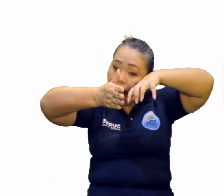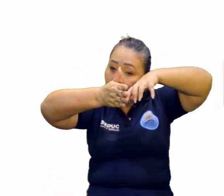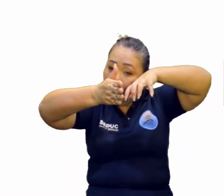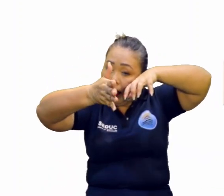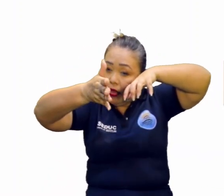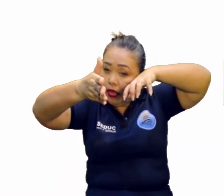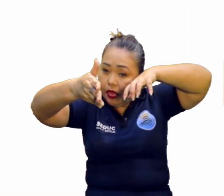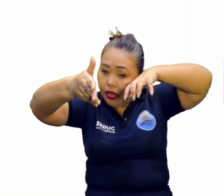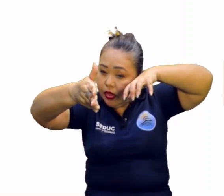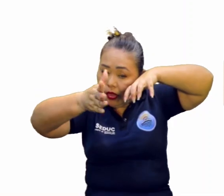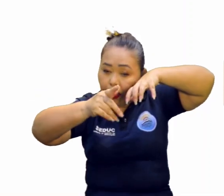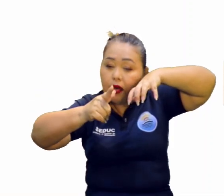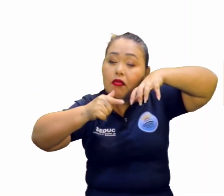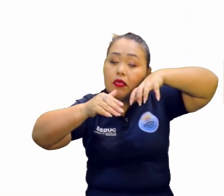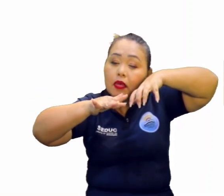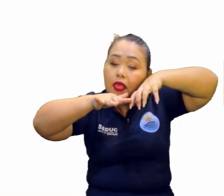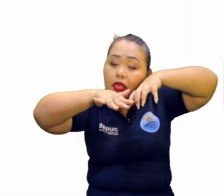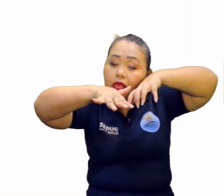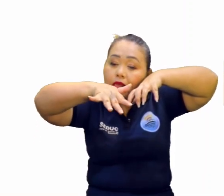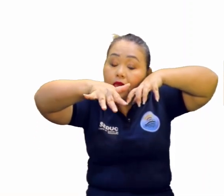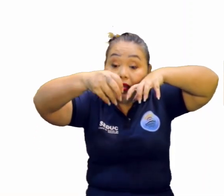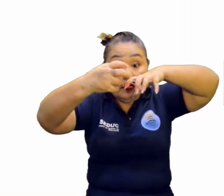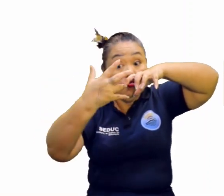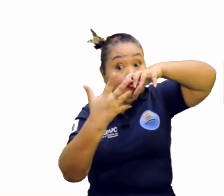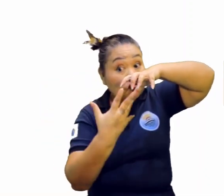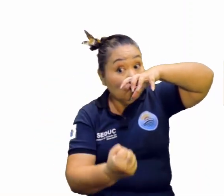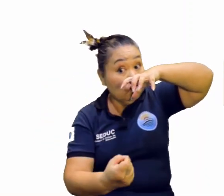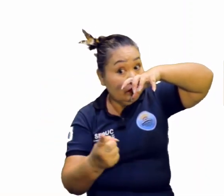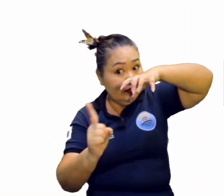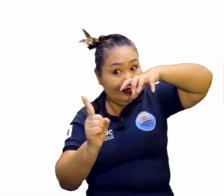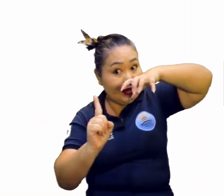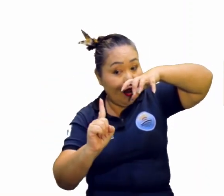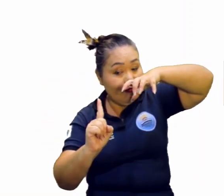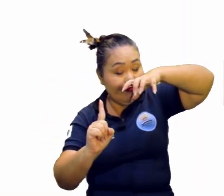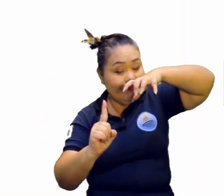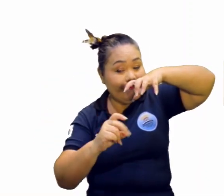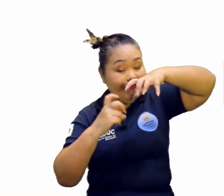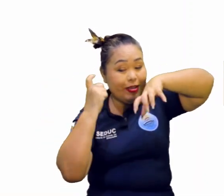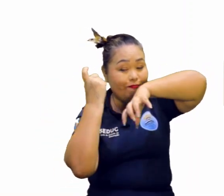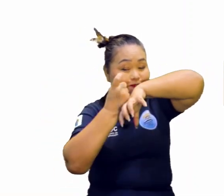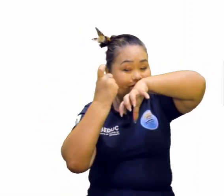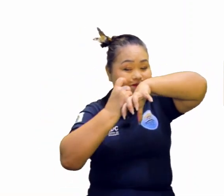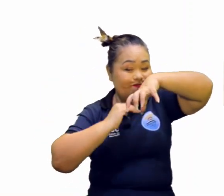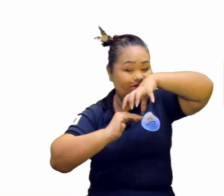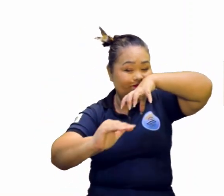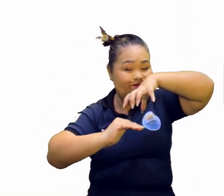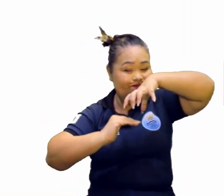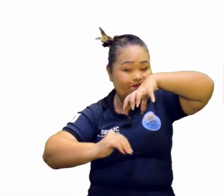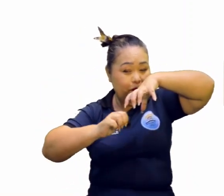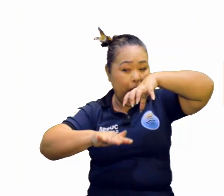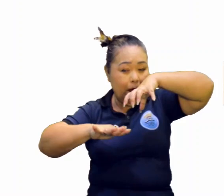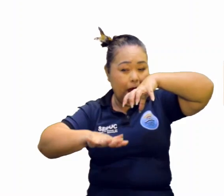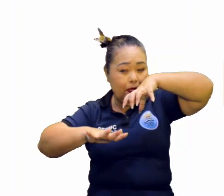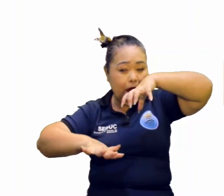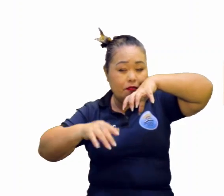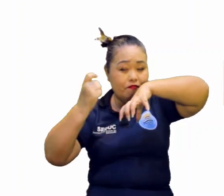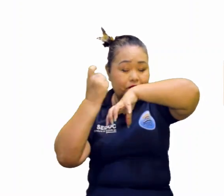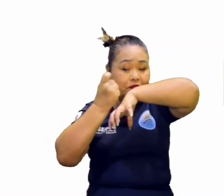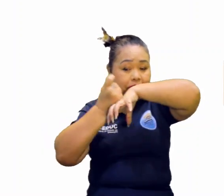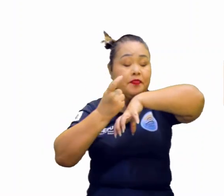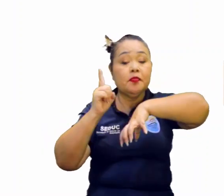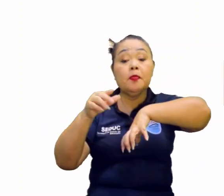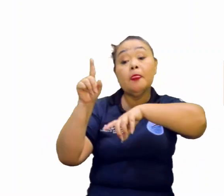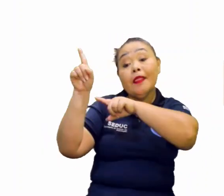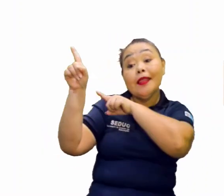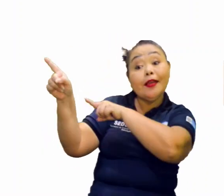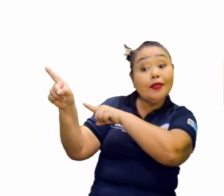não vai conseguir se infiltrar. Devido a essa resistência desse solo estar mais compactado. Tá? Agora, no solo